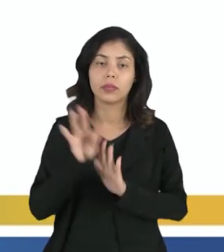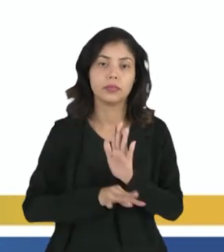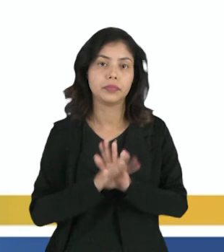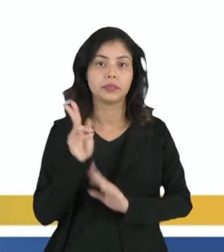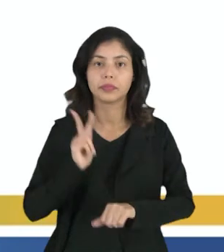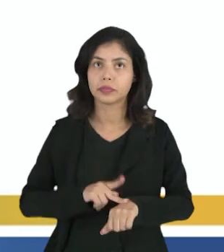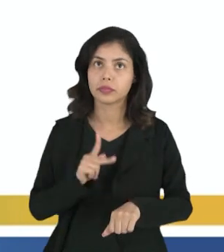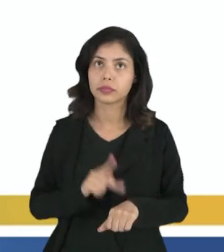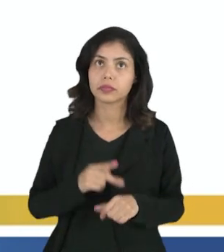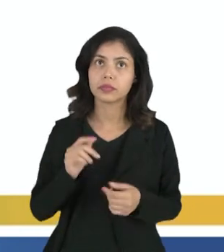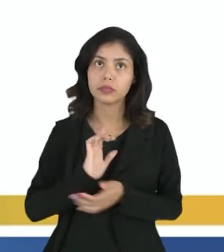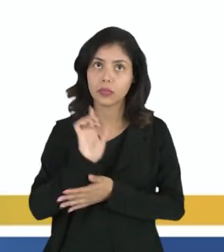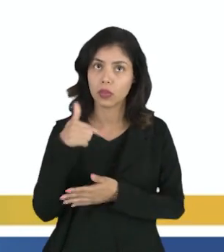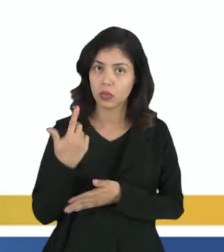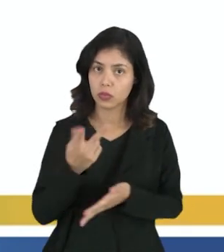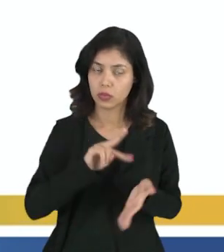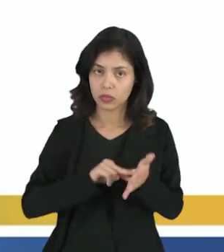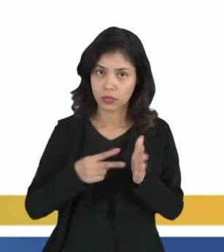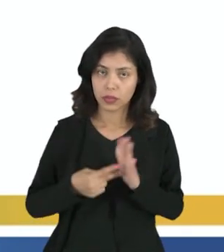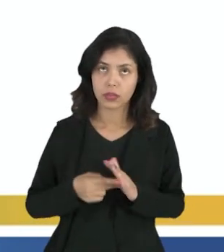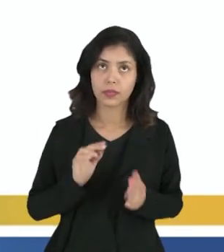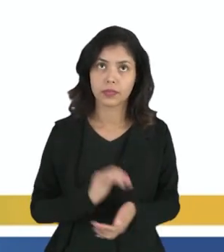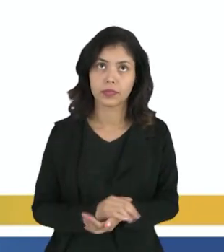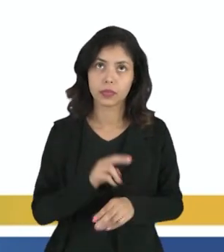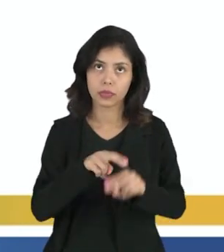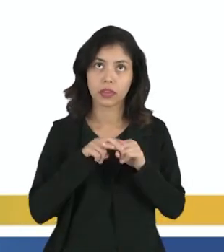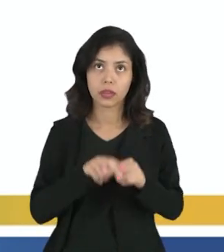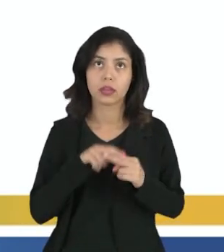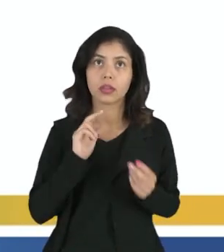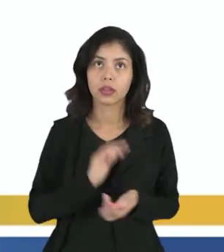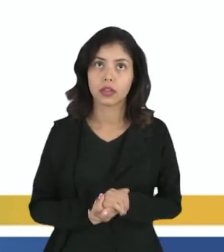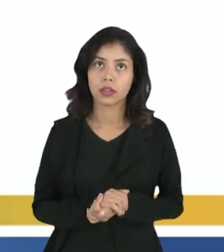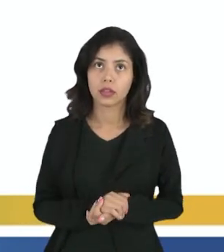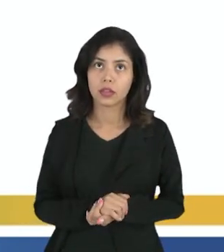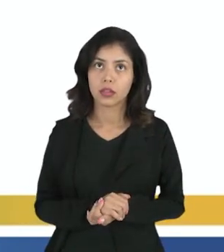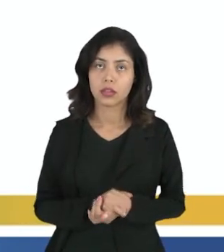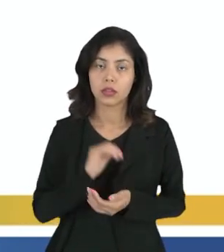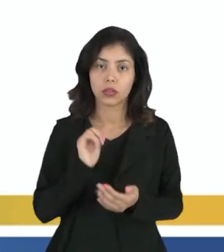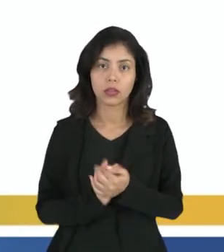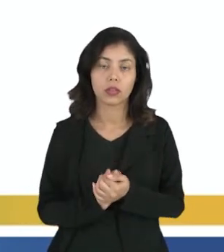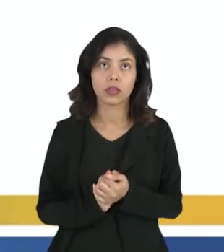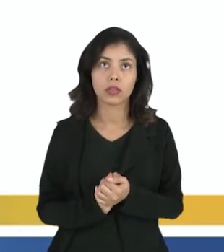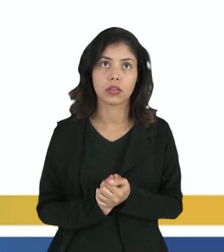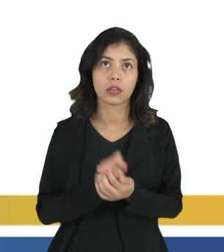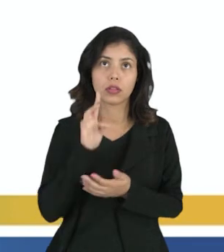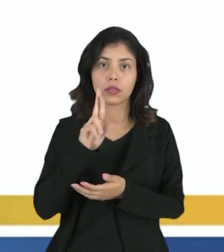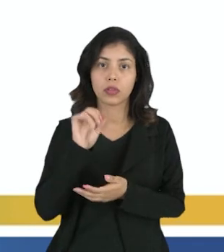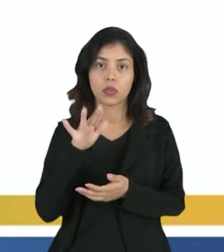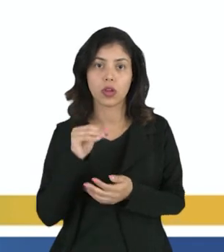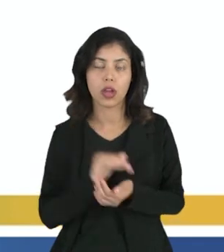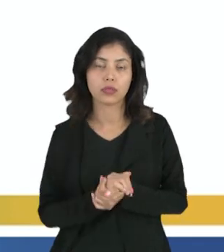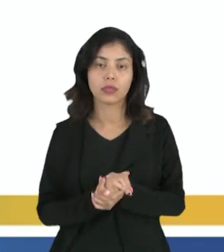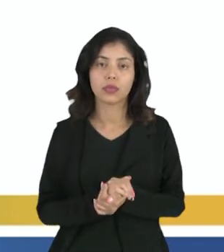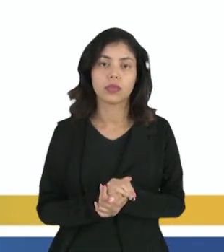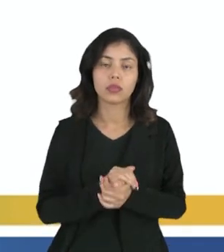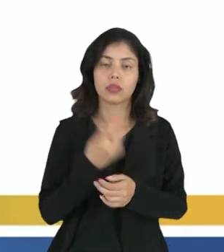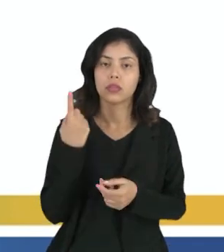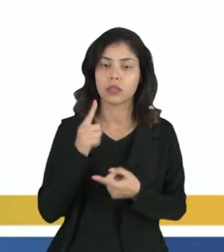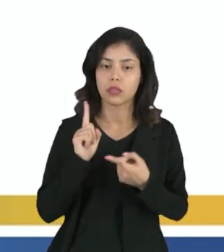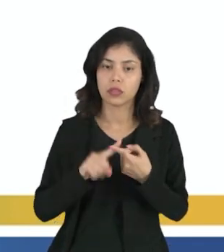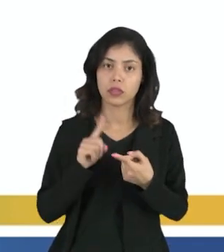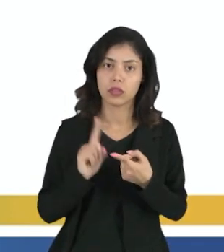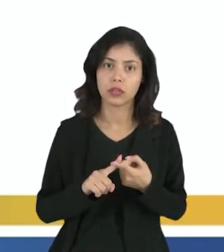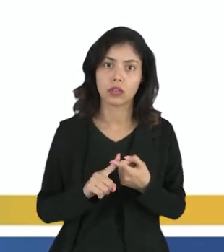palavra pedra adquire outro significado e, por isso, está em sentido figurado. No texto 1,